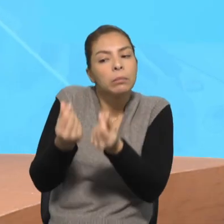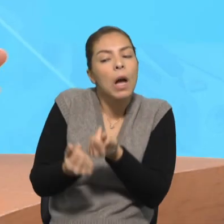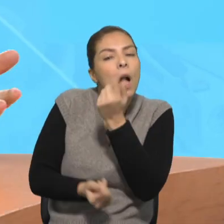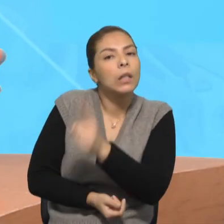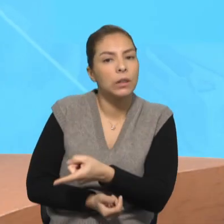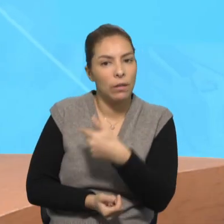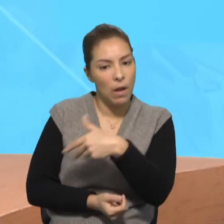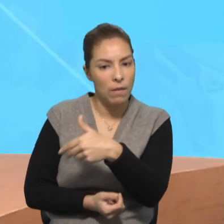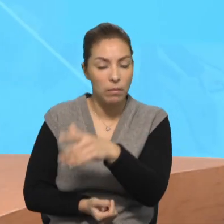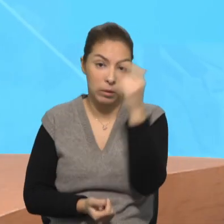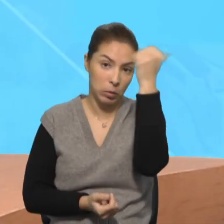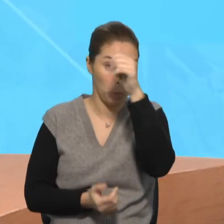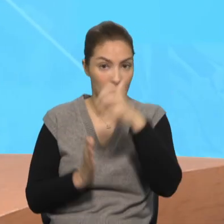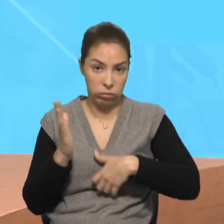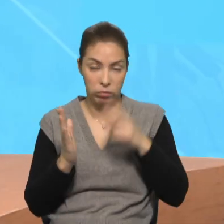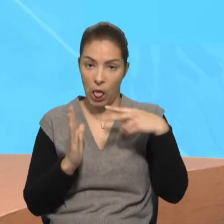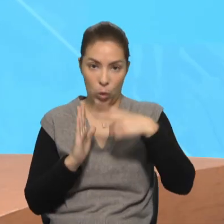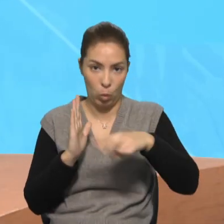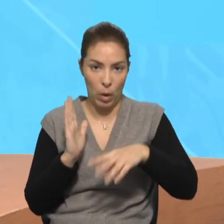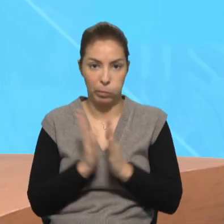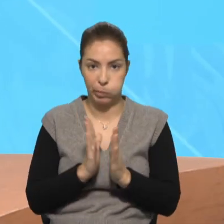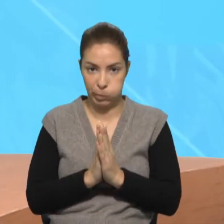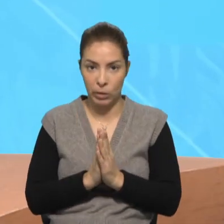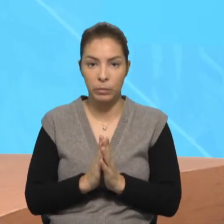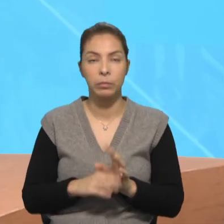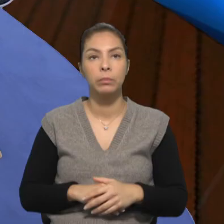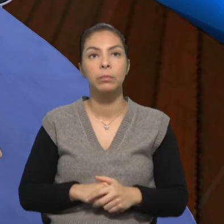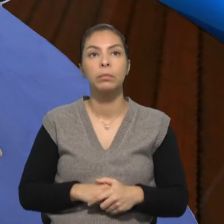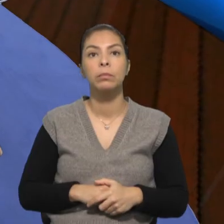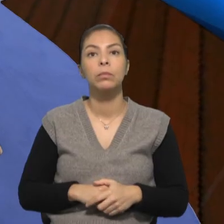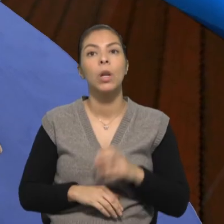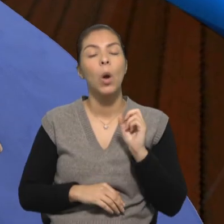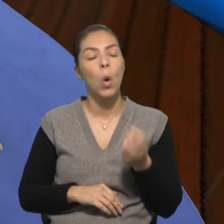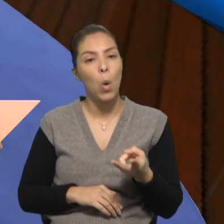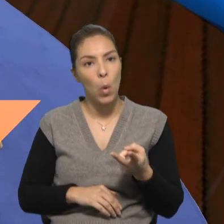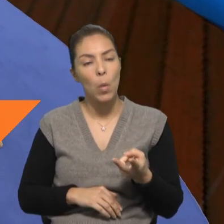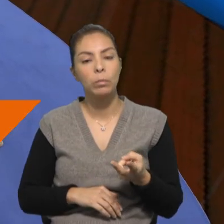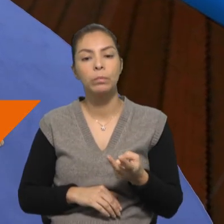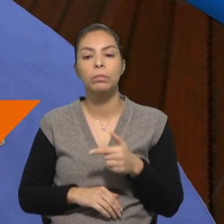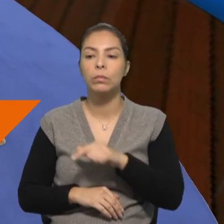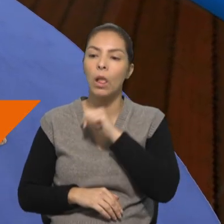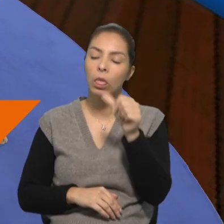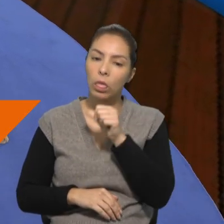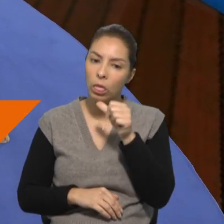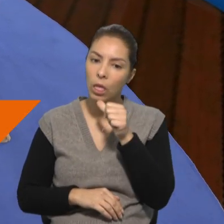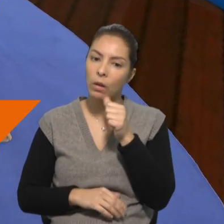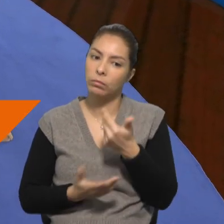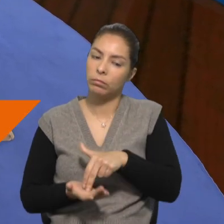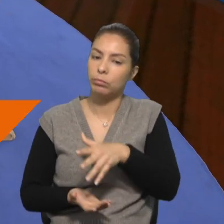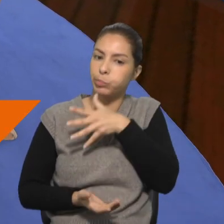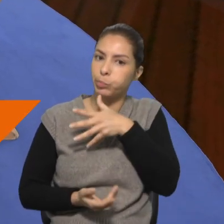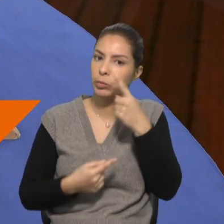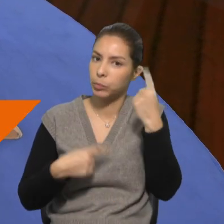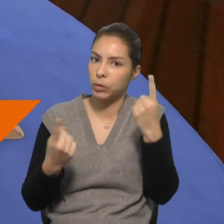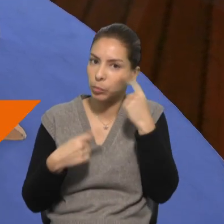litúrgica, deste domingo. Ou se quisermos, uma apresentação das muitas apresentações a que o